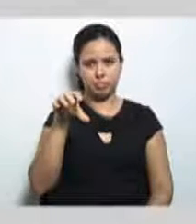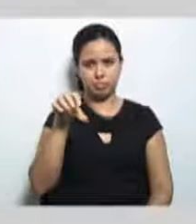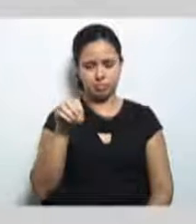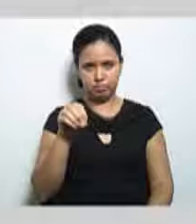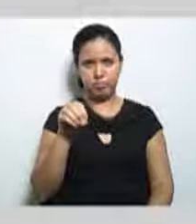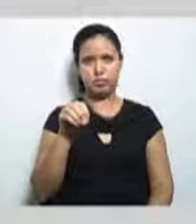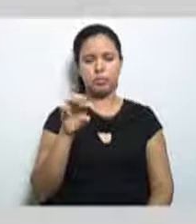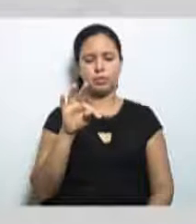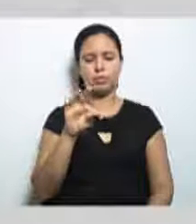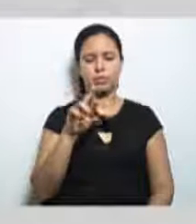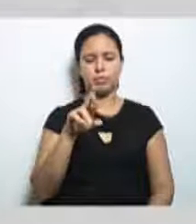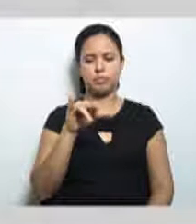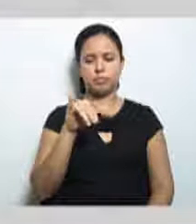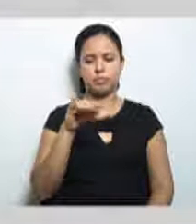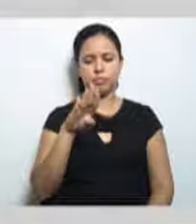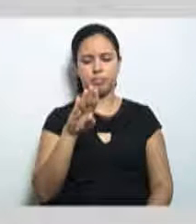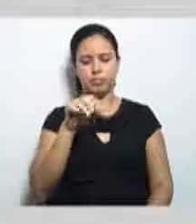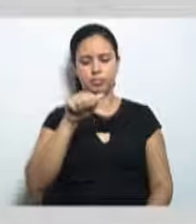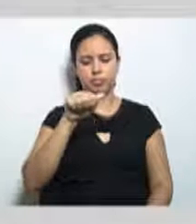tribal,